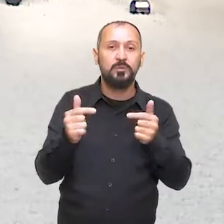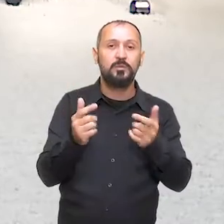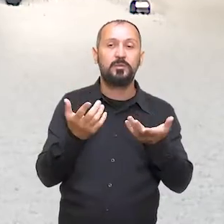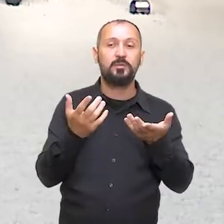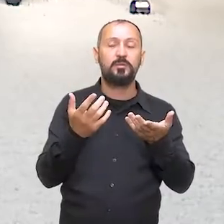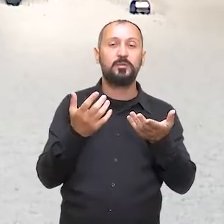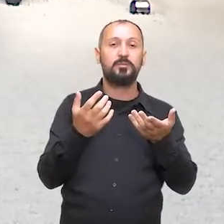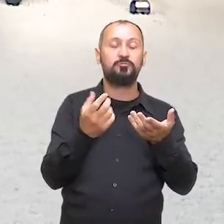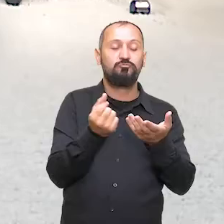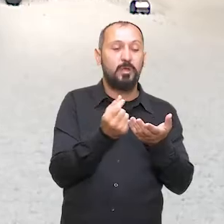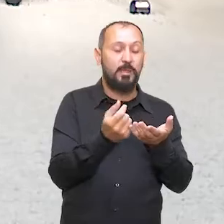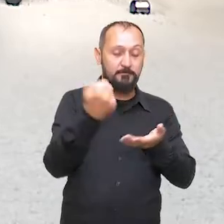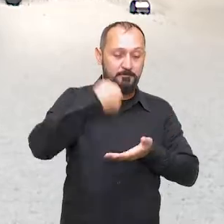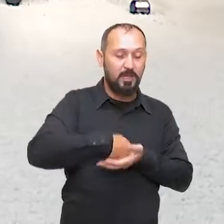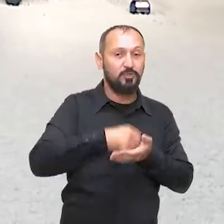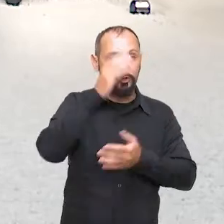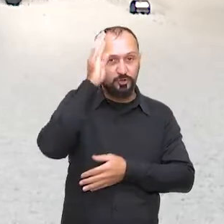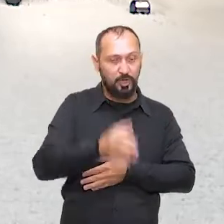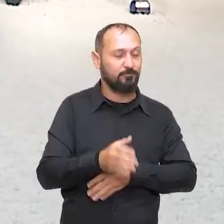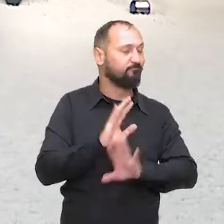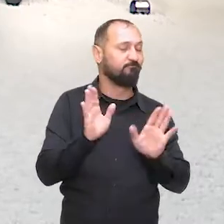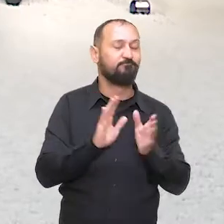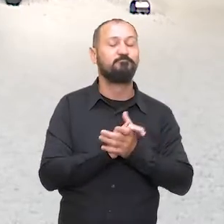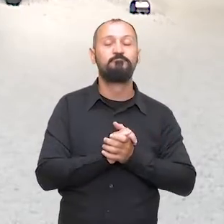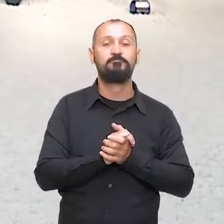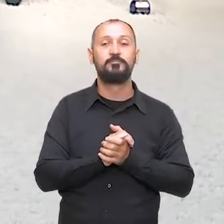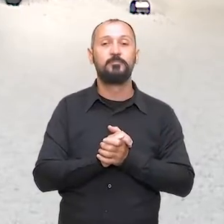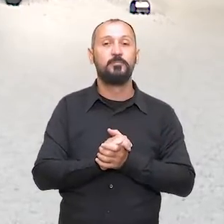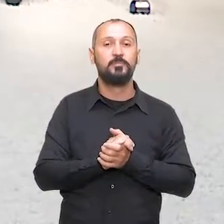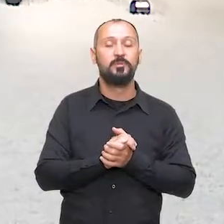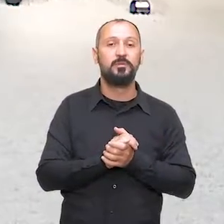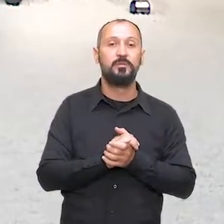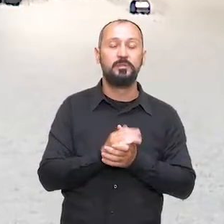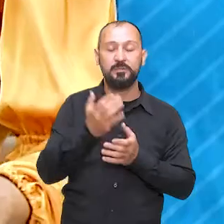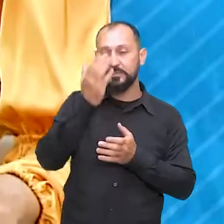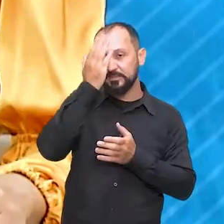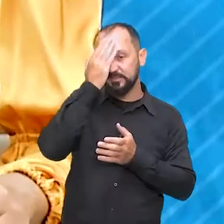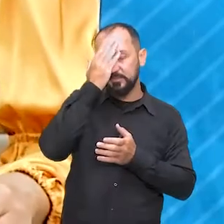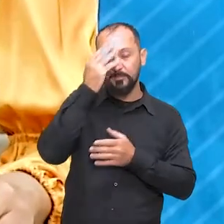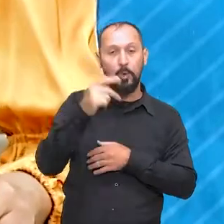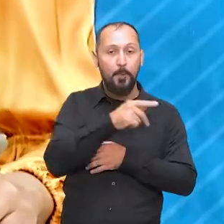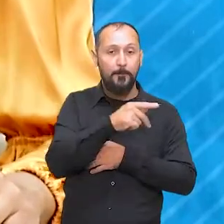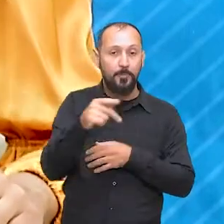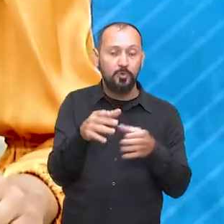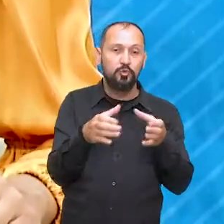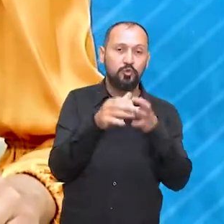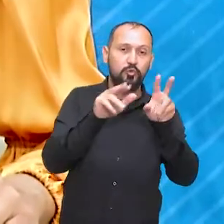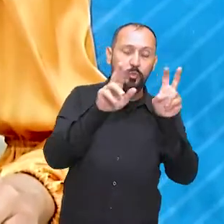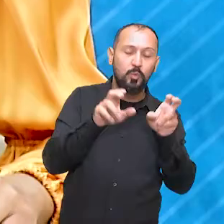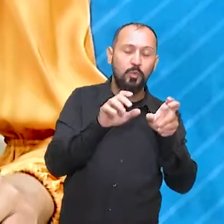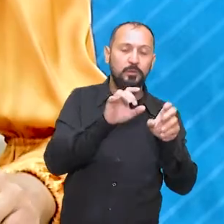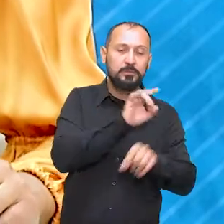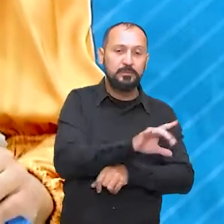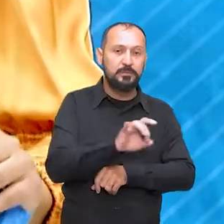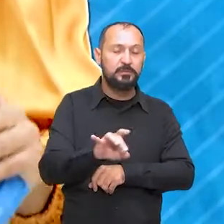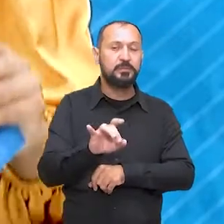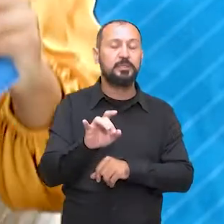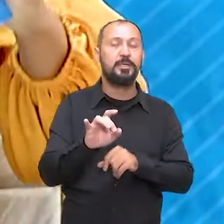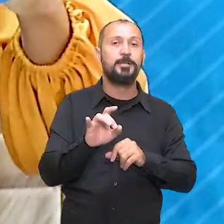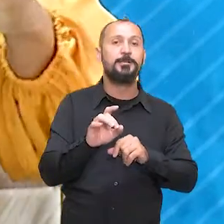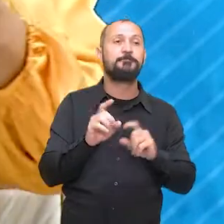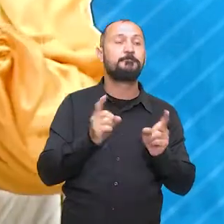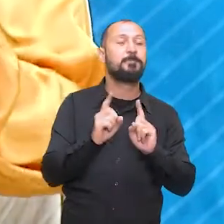forma assim, monetária, ele não é monetizado de forma direta. E, na verdade, os presidentes de comissões, os